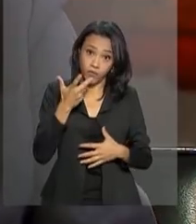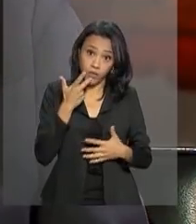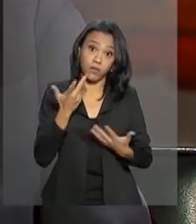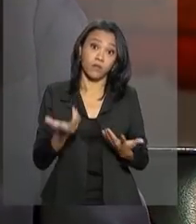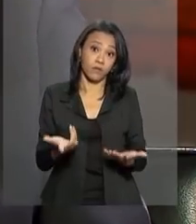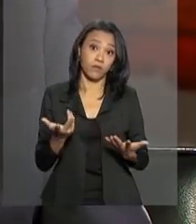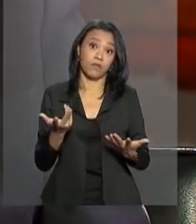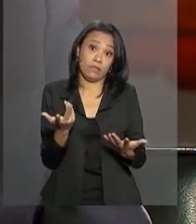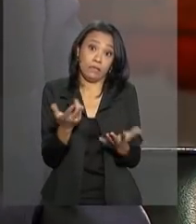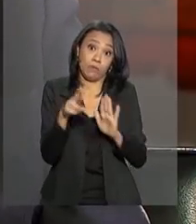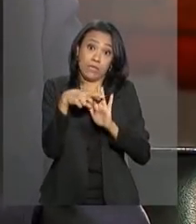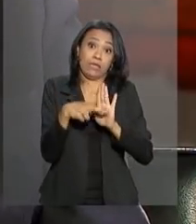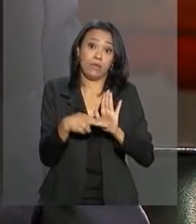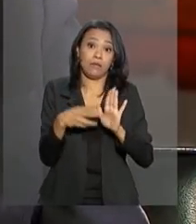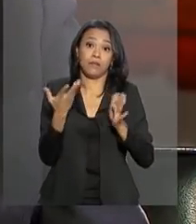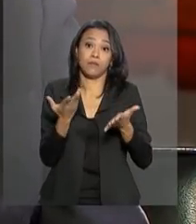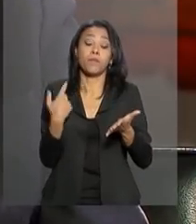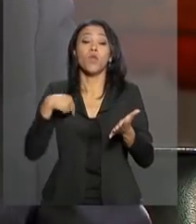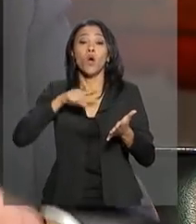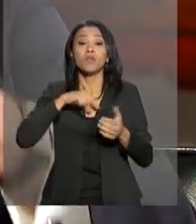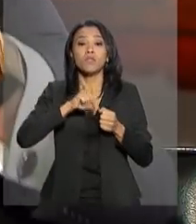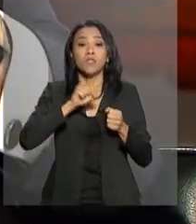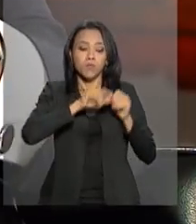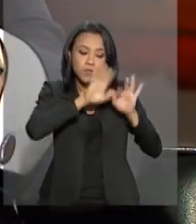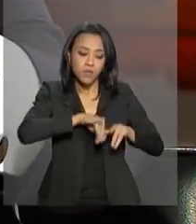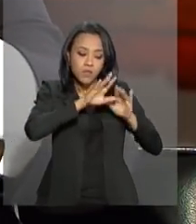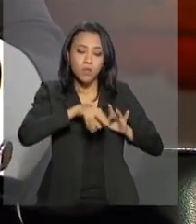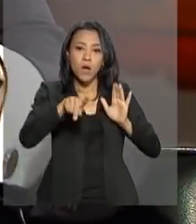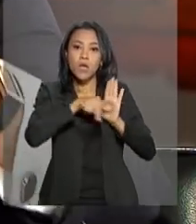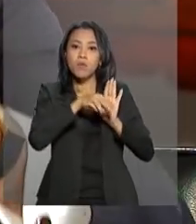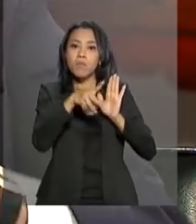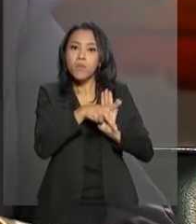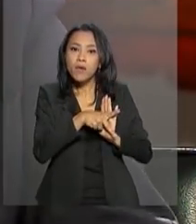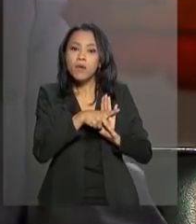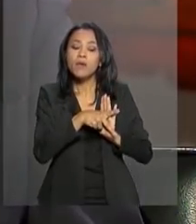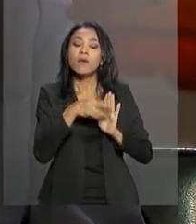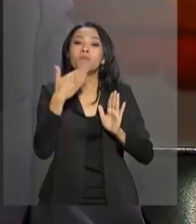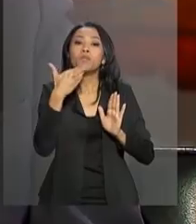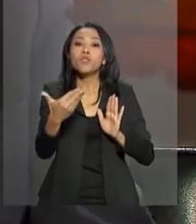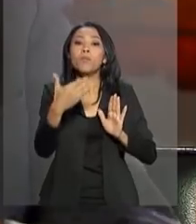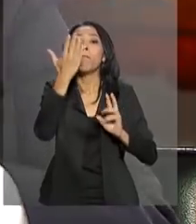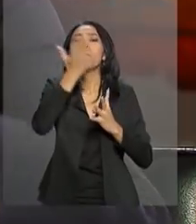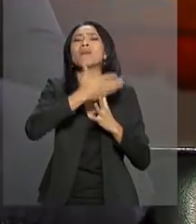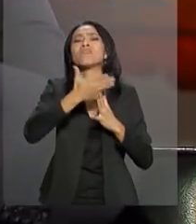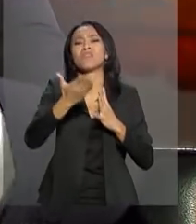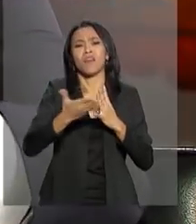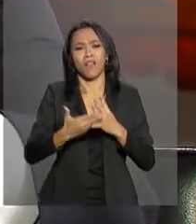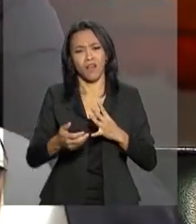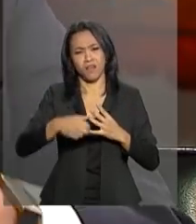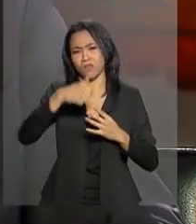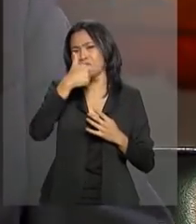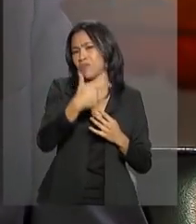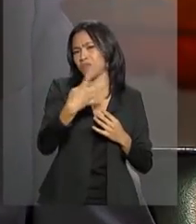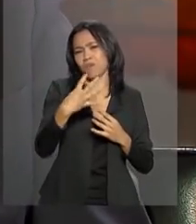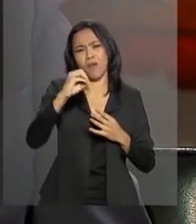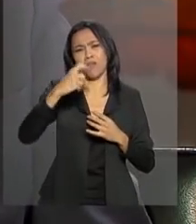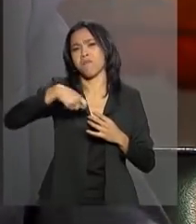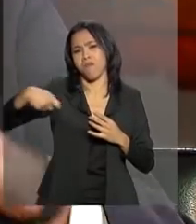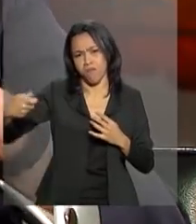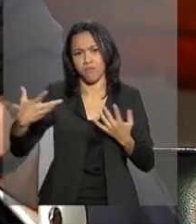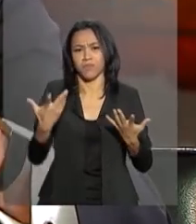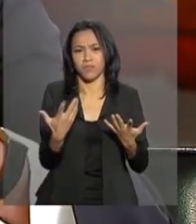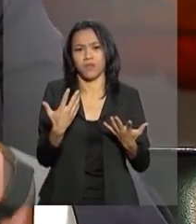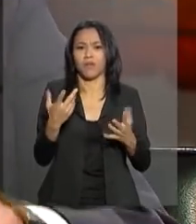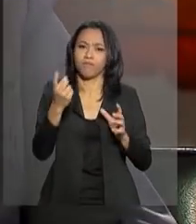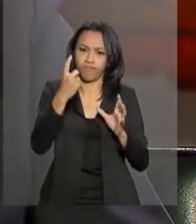federativo. Nós editamos uma medida provisória permitindo parcelamento em 240 meses. Portanto, os municípios tornaram-se adimplentes.